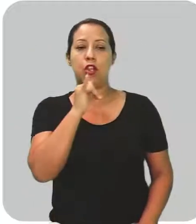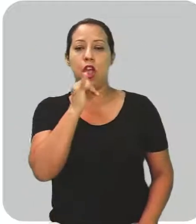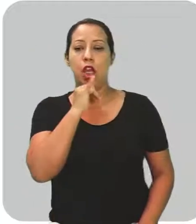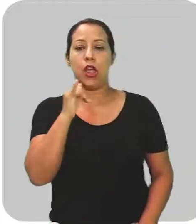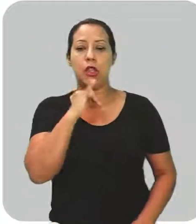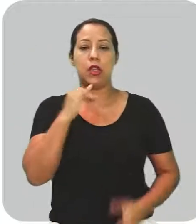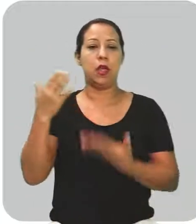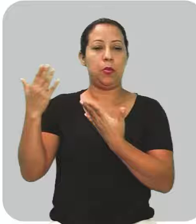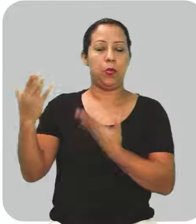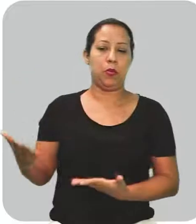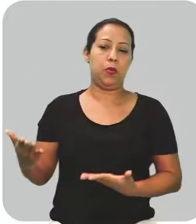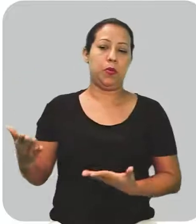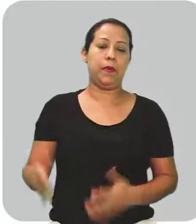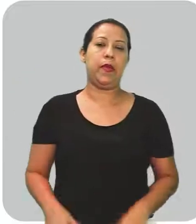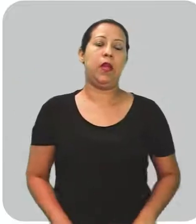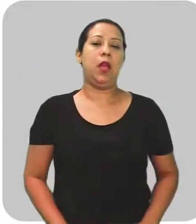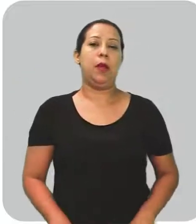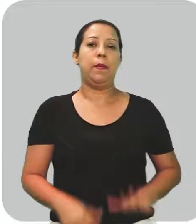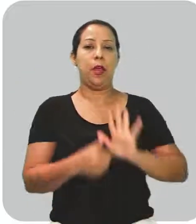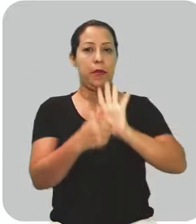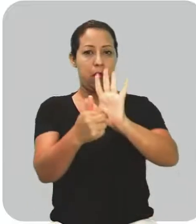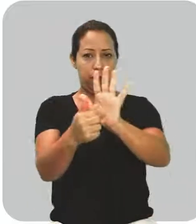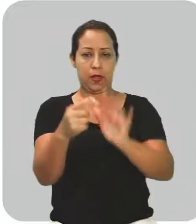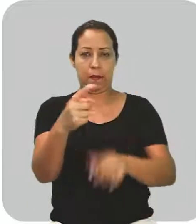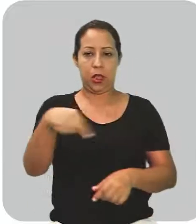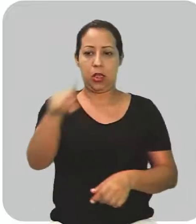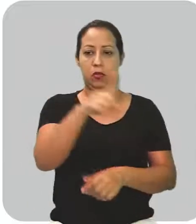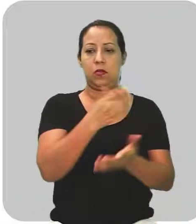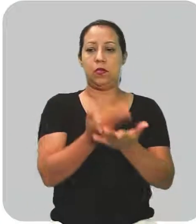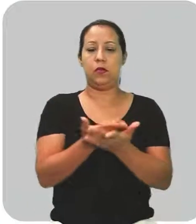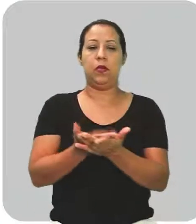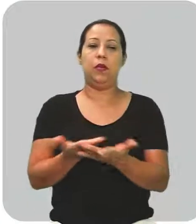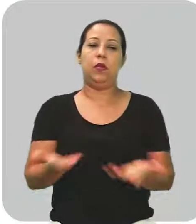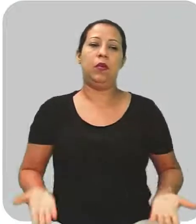exemplos, tá? Para deixar para você aí como estudo. Não me